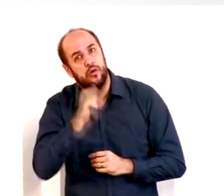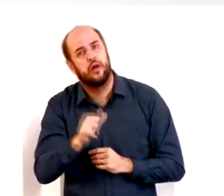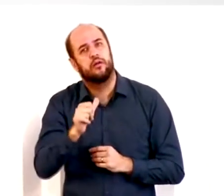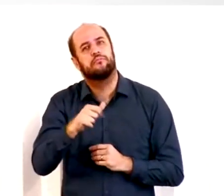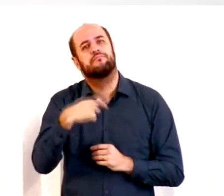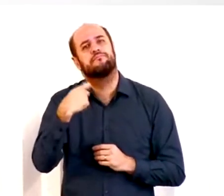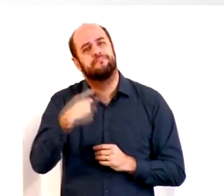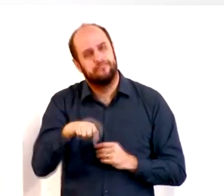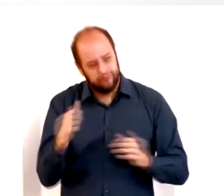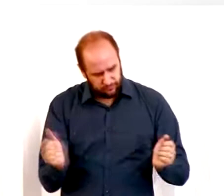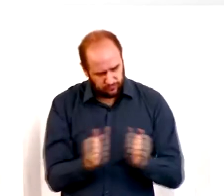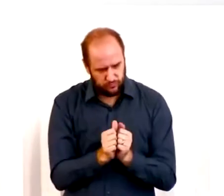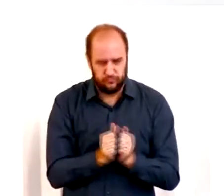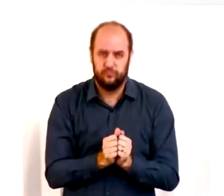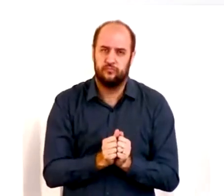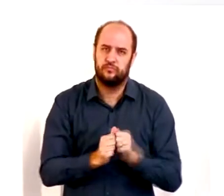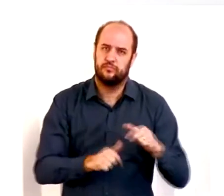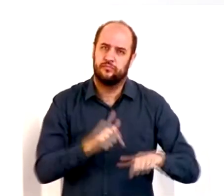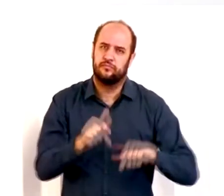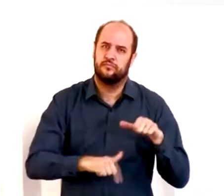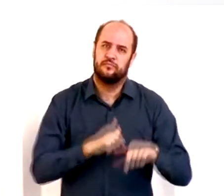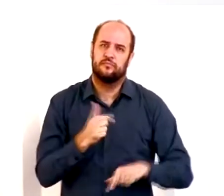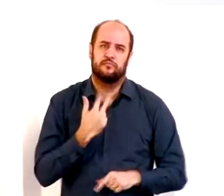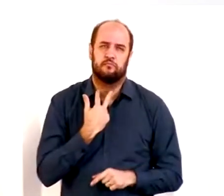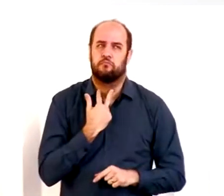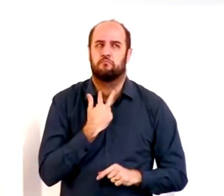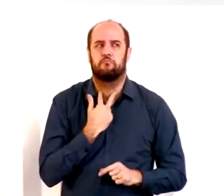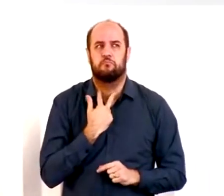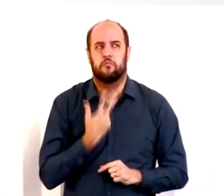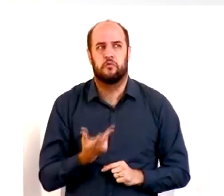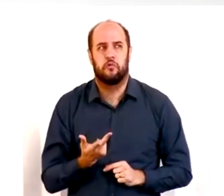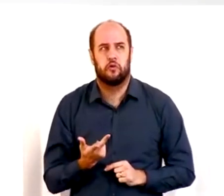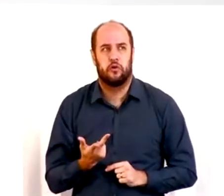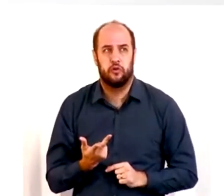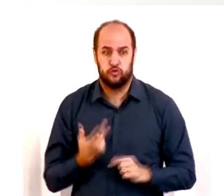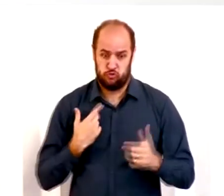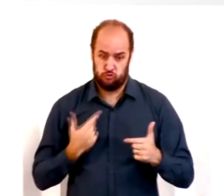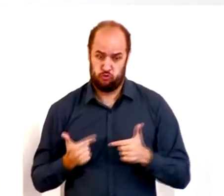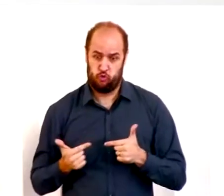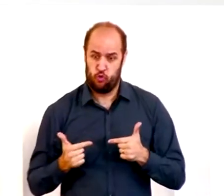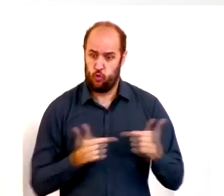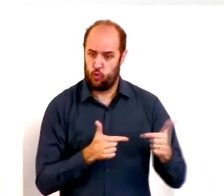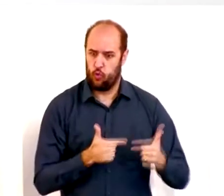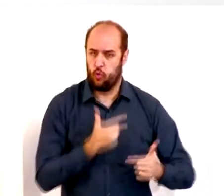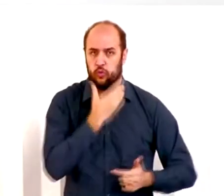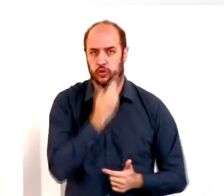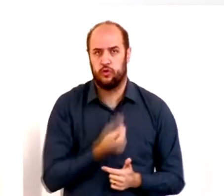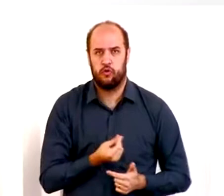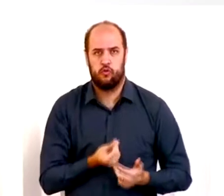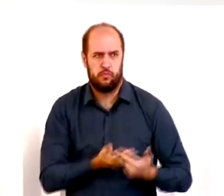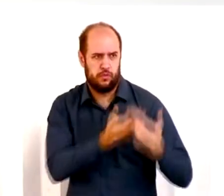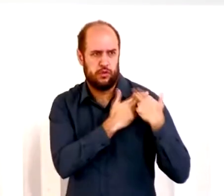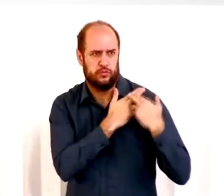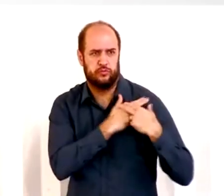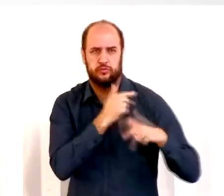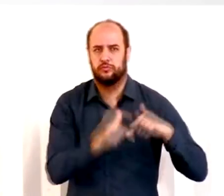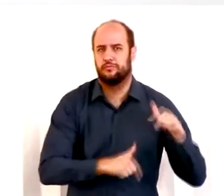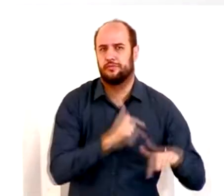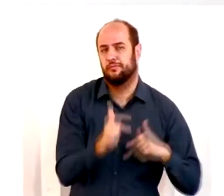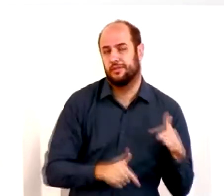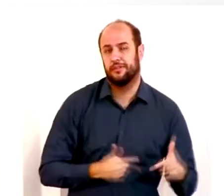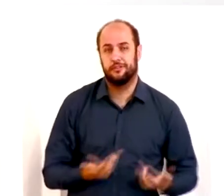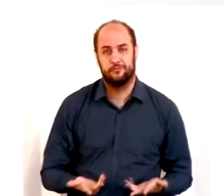precisa acompanhar o oficial. Ela não pode se contrapor a esse ofício tão magnífico que